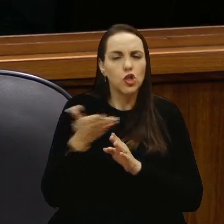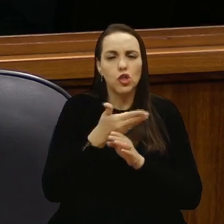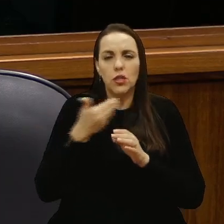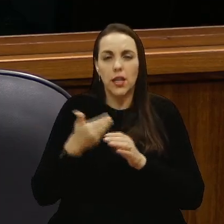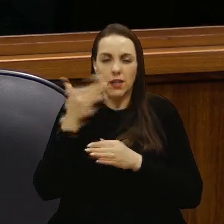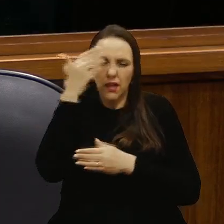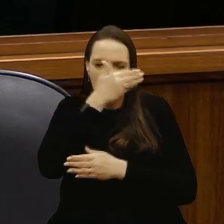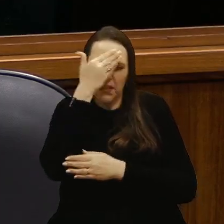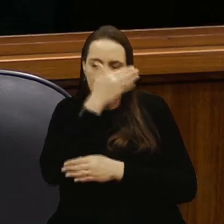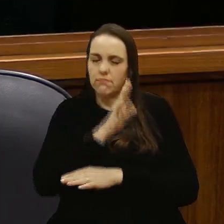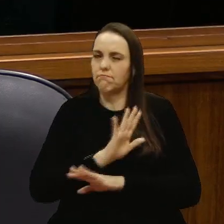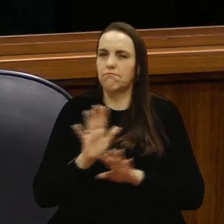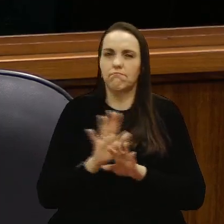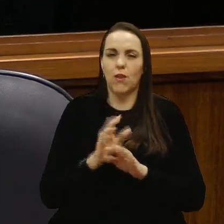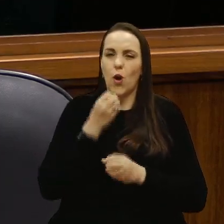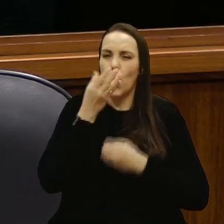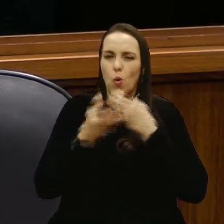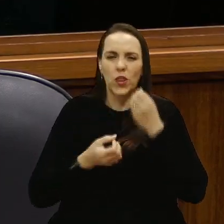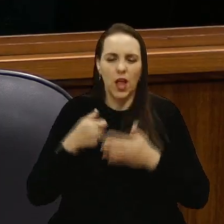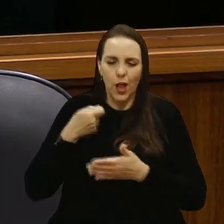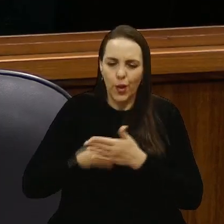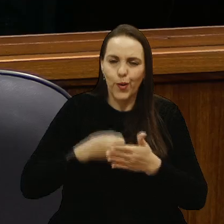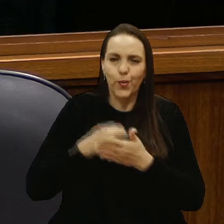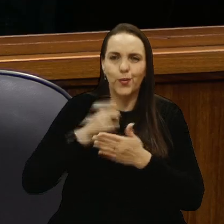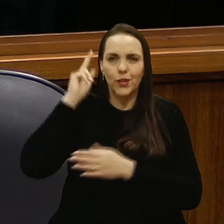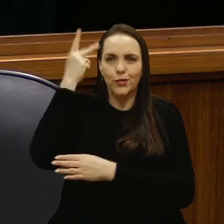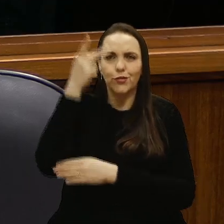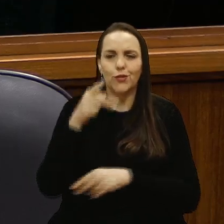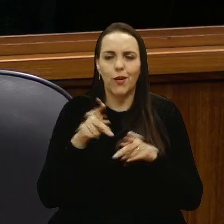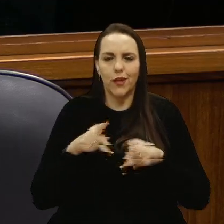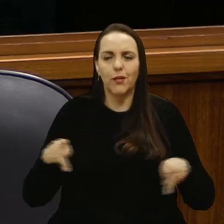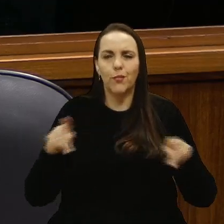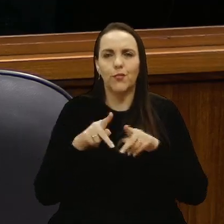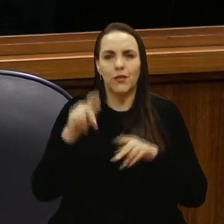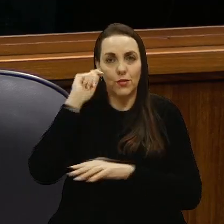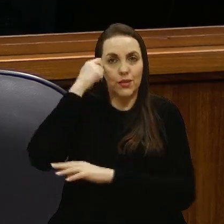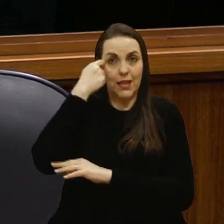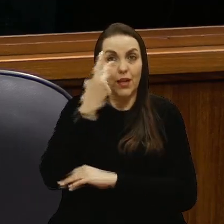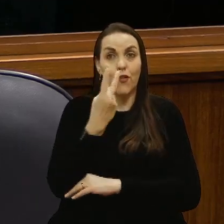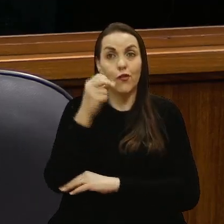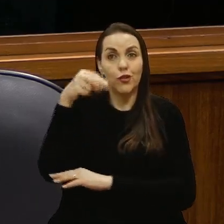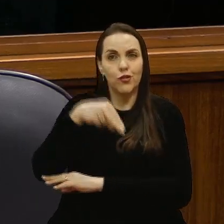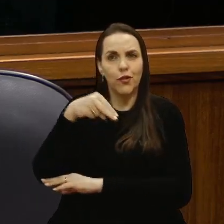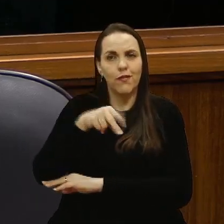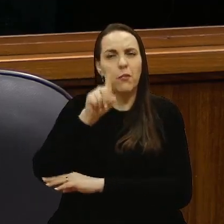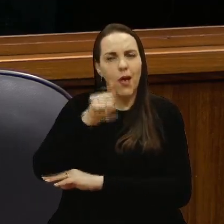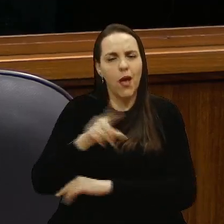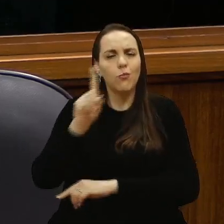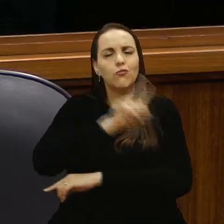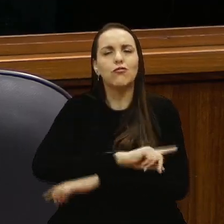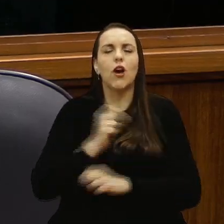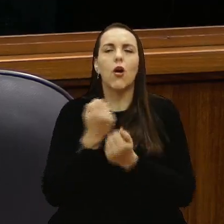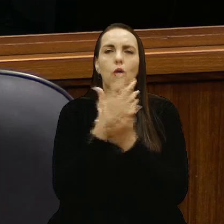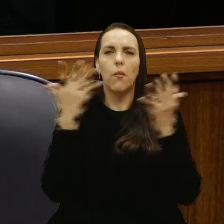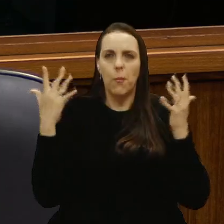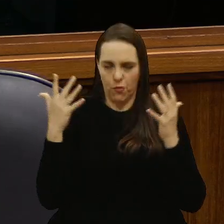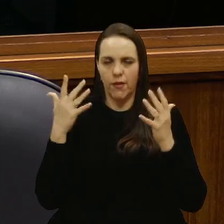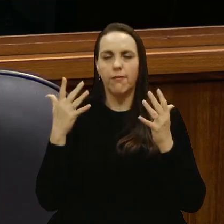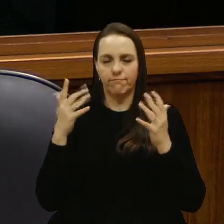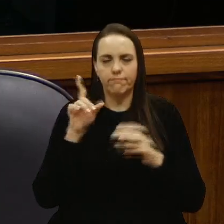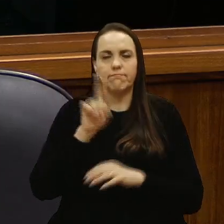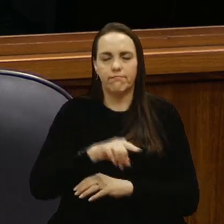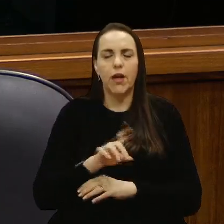invisibilidade, contar a história e a luta do povo negro. Então, o dia 20 de novembro é um dia de comemoração, é um dia